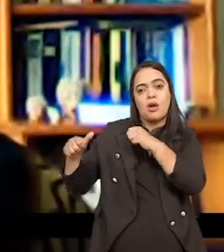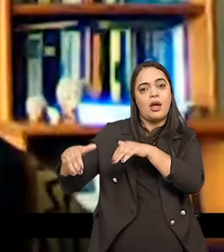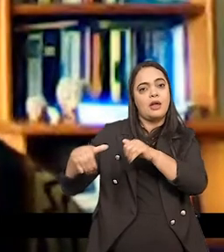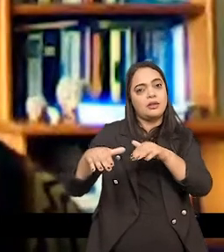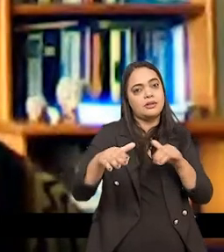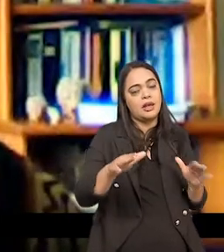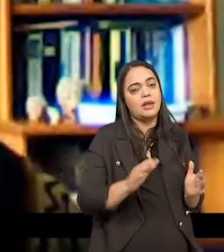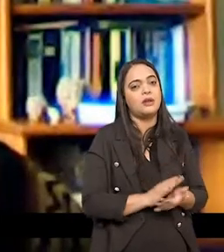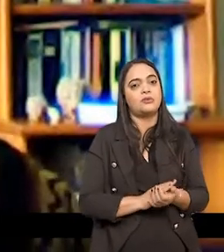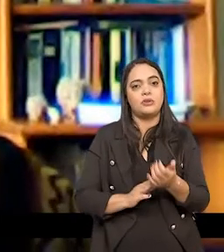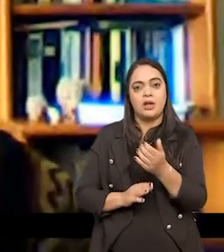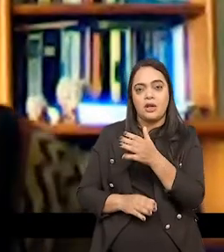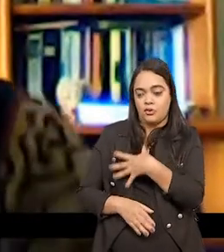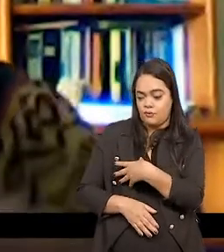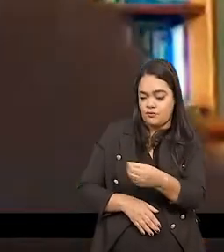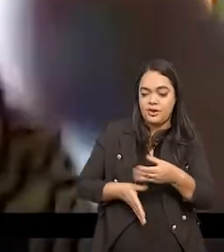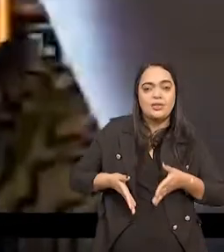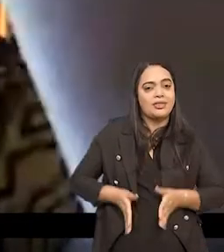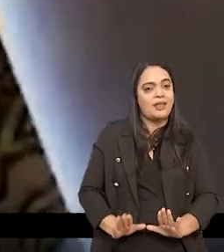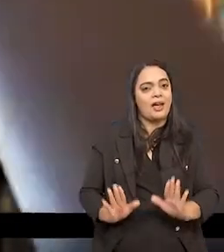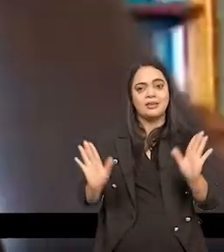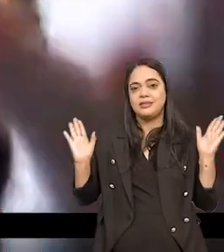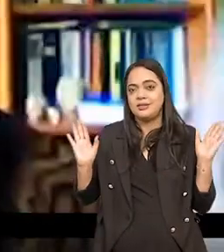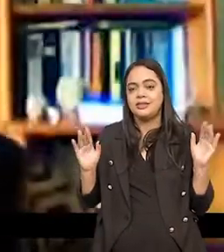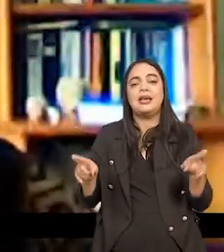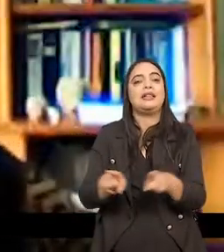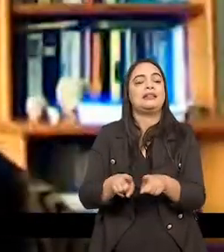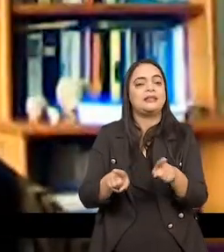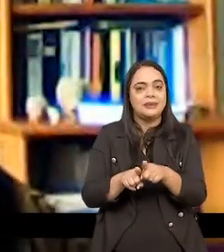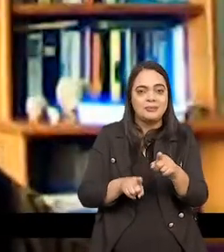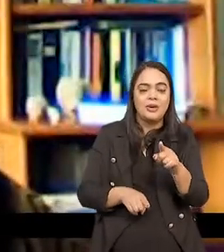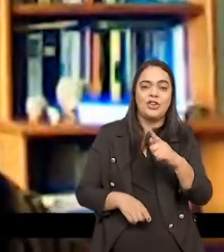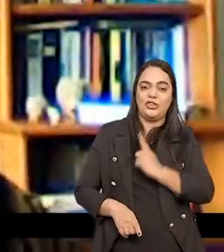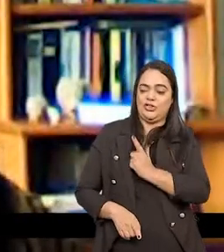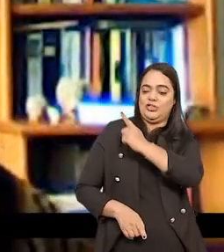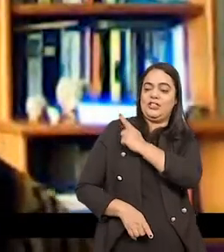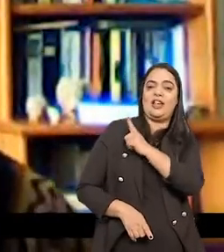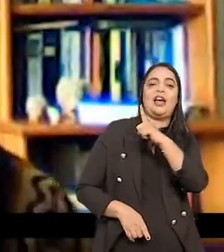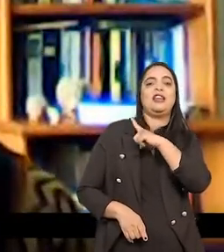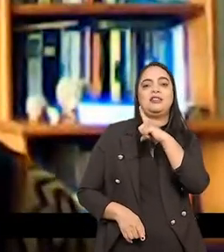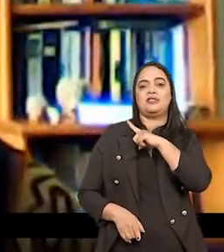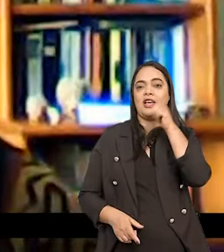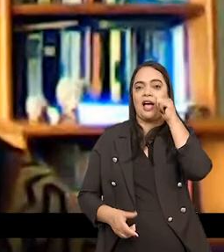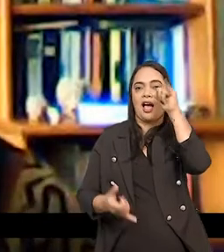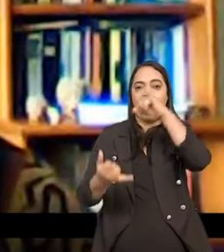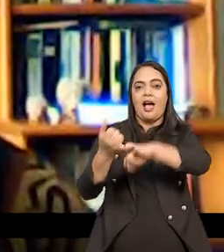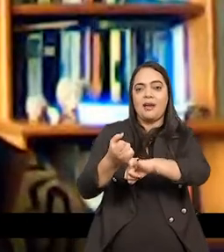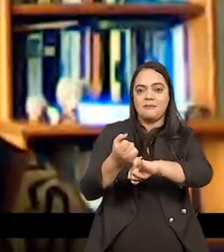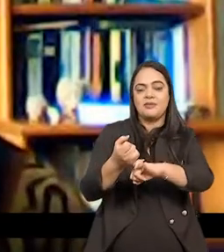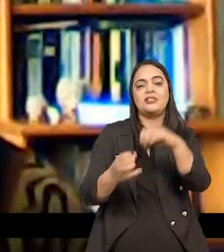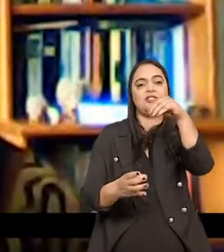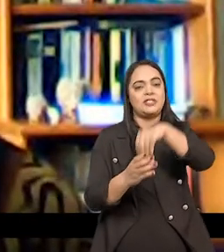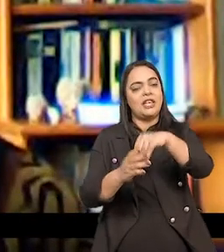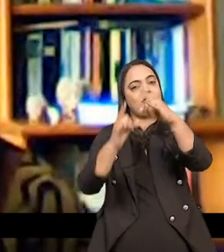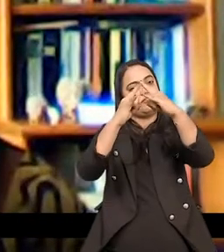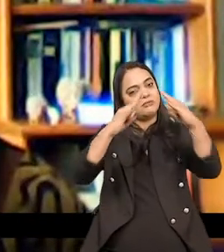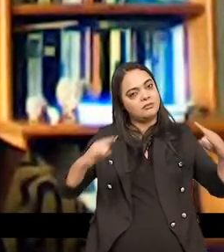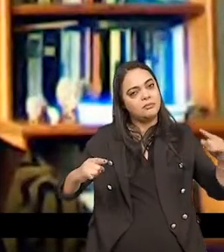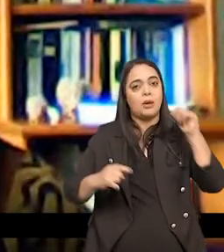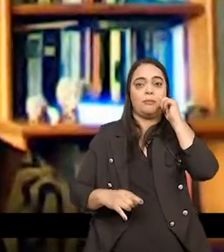nos acampamentos, das amantes que os grandes generais tinham nos acampamentos. Então, cozinheiras,